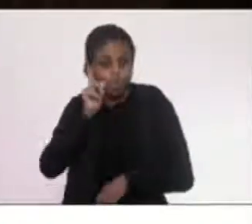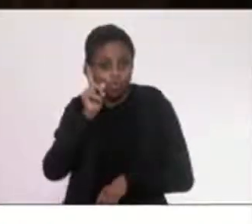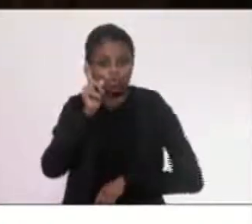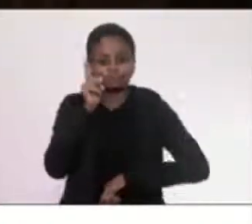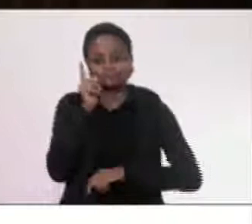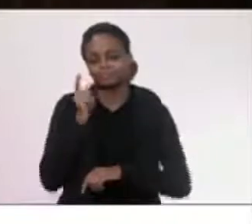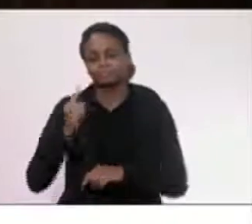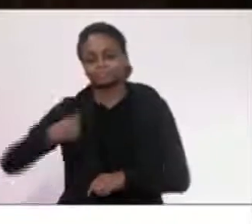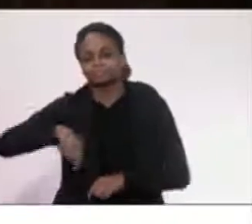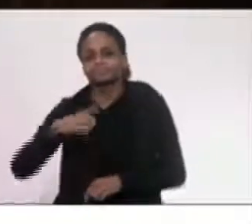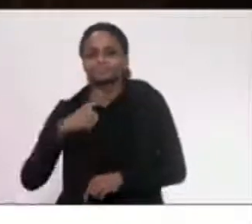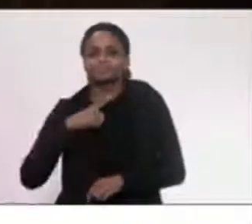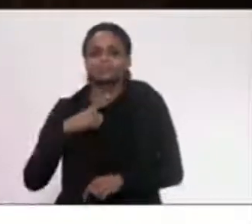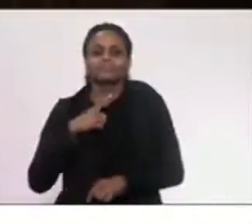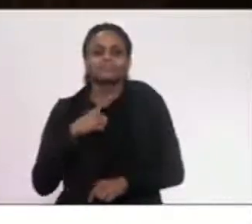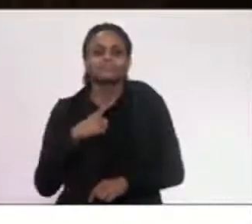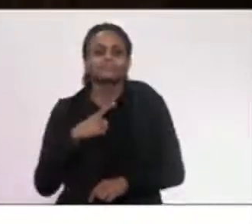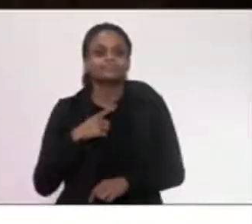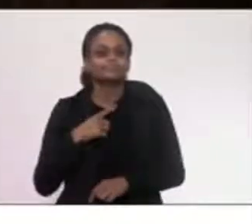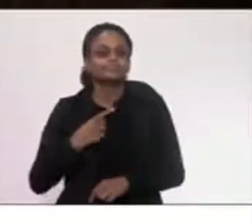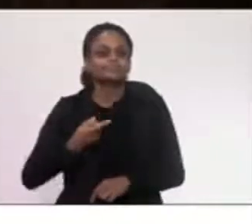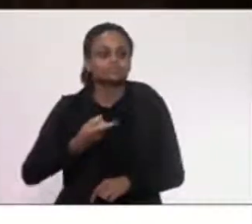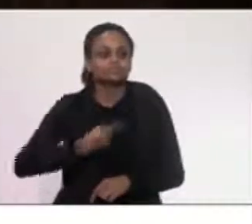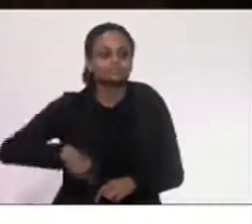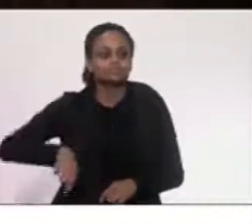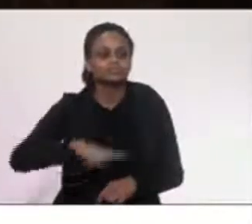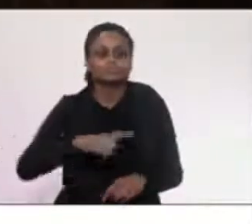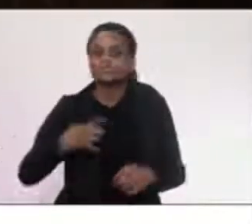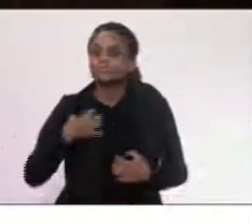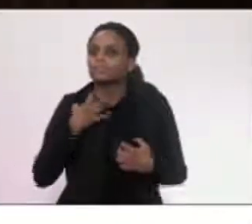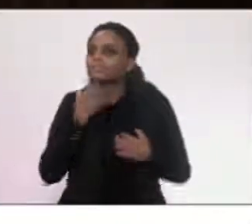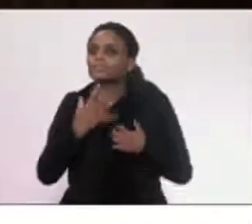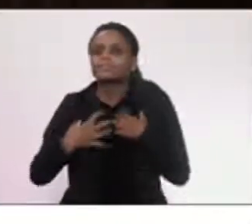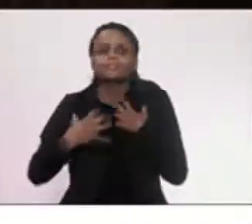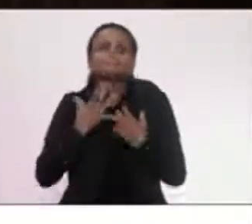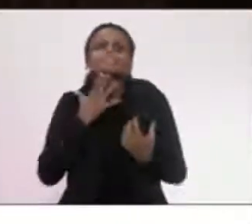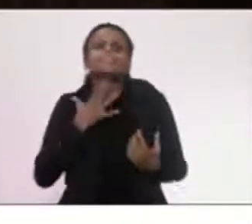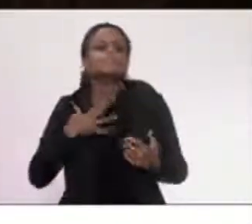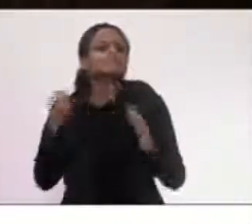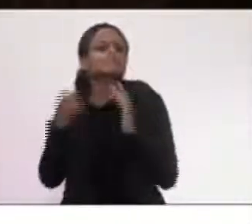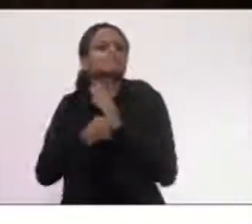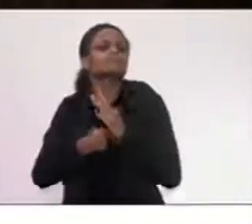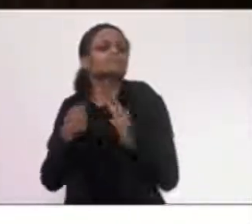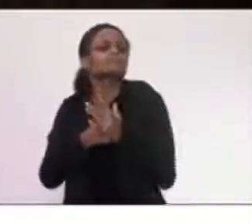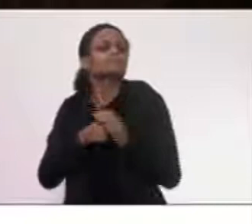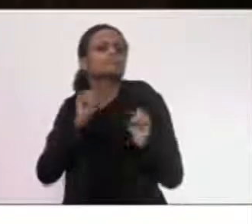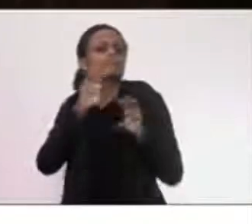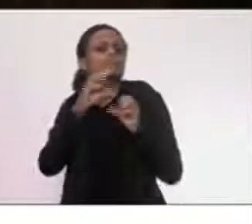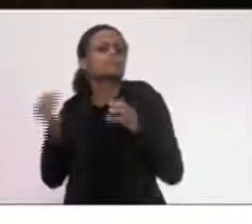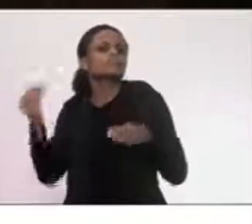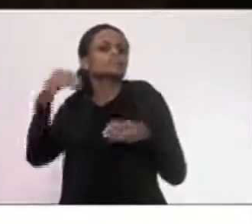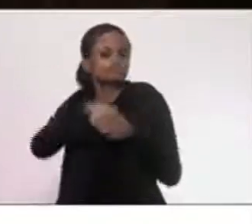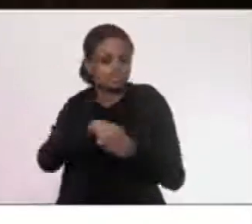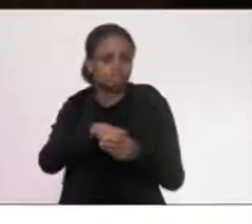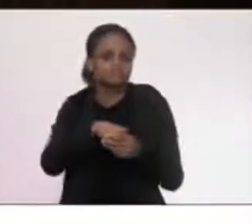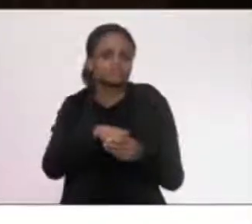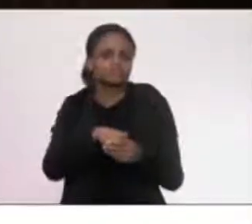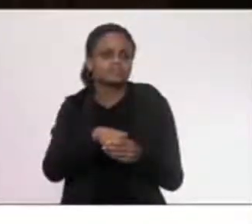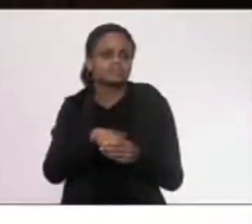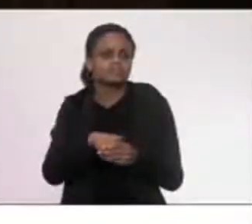a gente teve a nossa ânsia de luta por uma educação inclusiva,